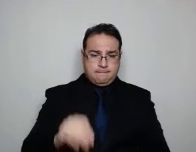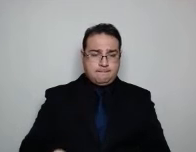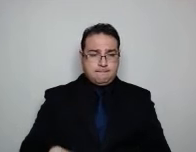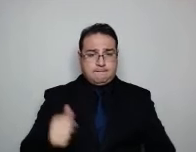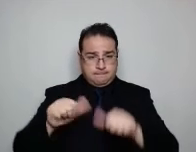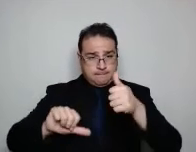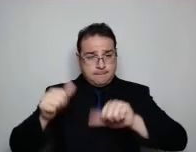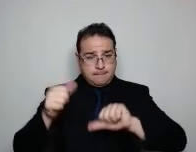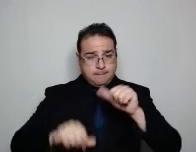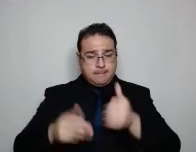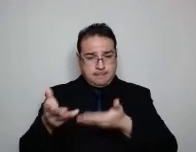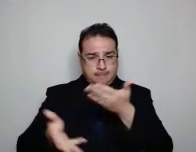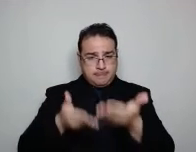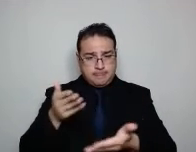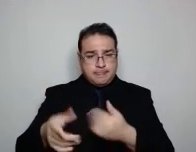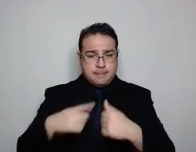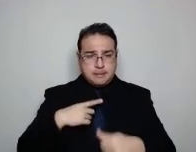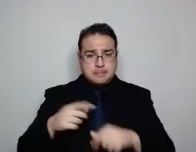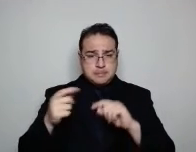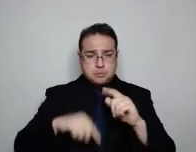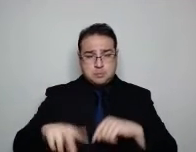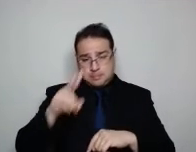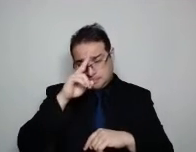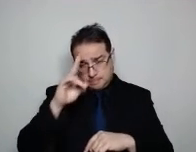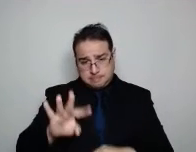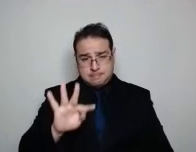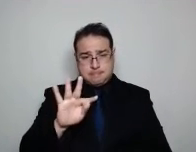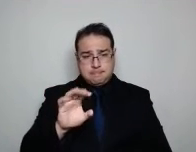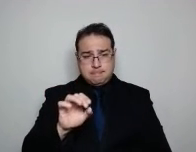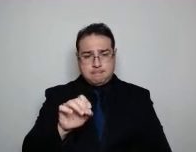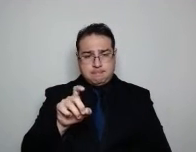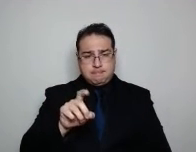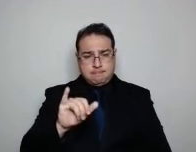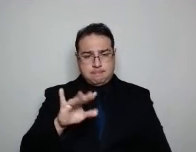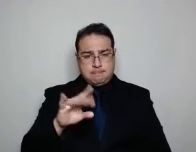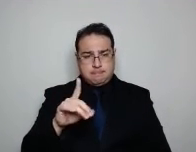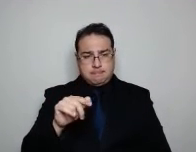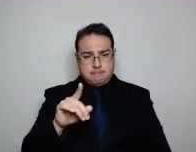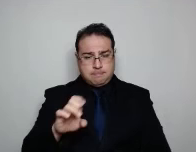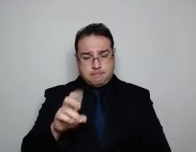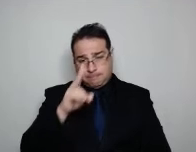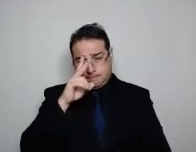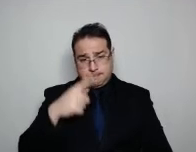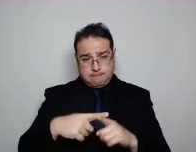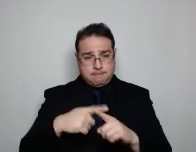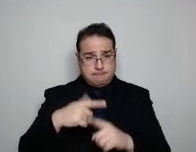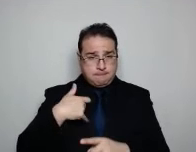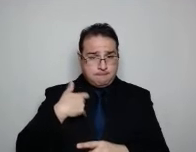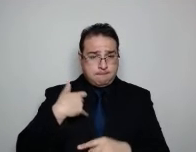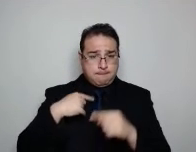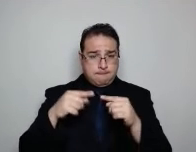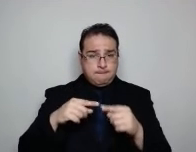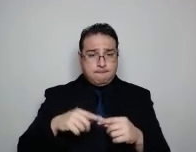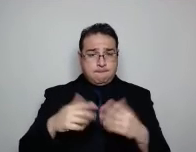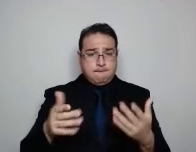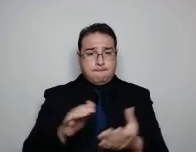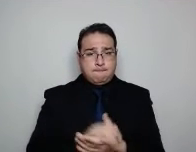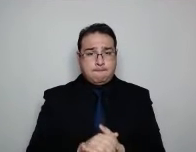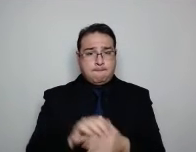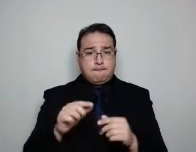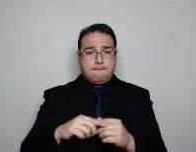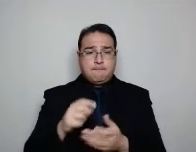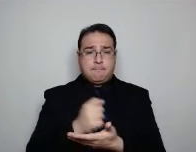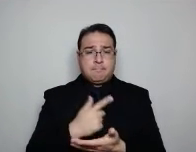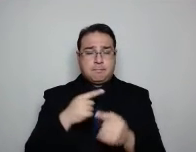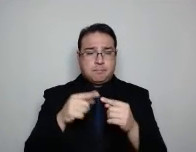a quimioterapia, ela tem uma toxicidade muito alta para a parte, principalmente em razão da idade. Então, essa medicação,